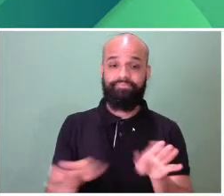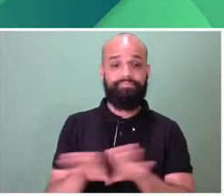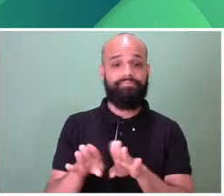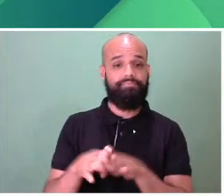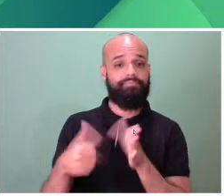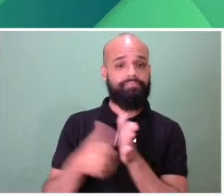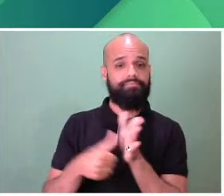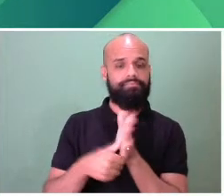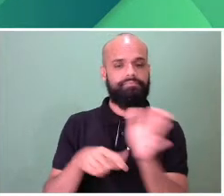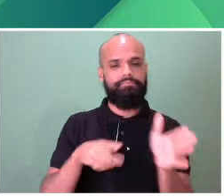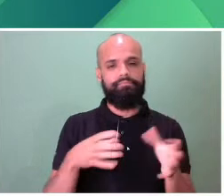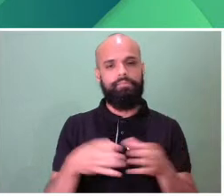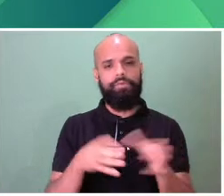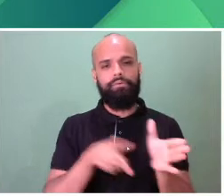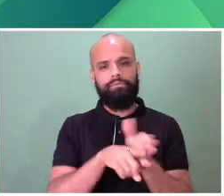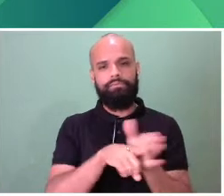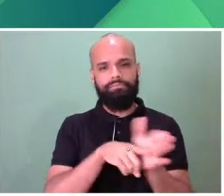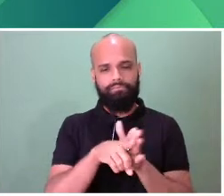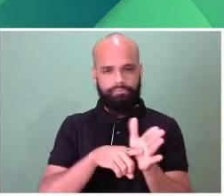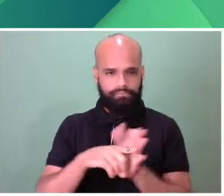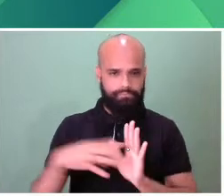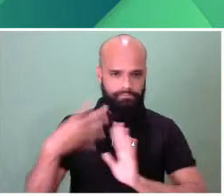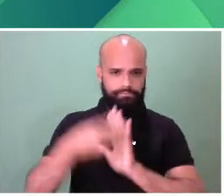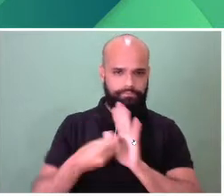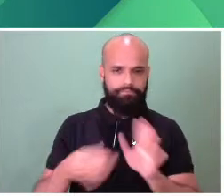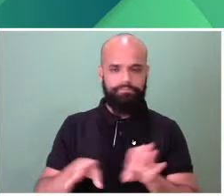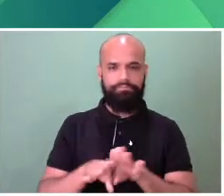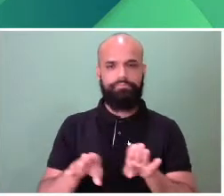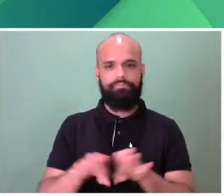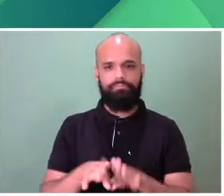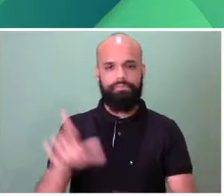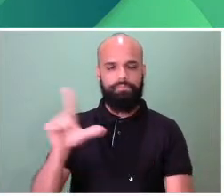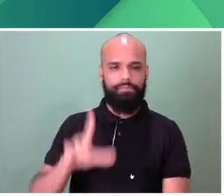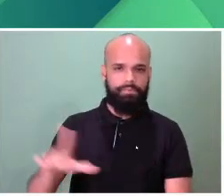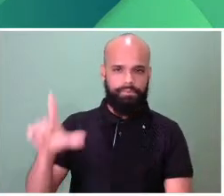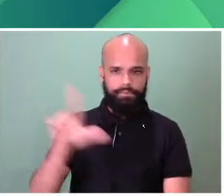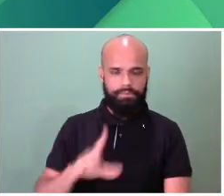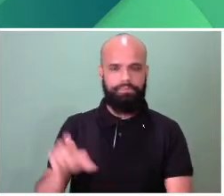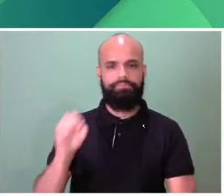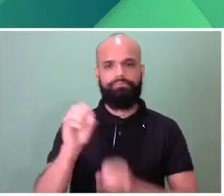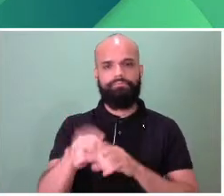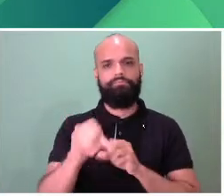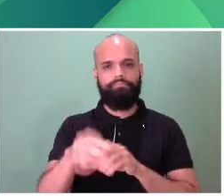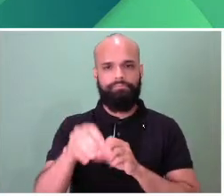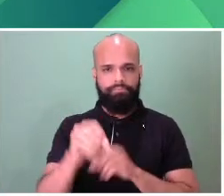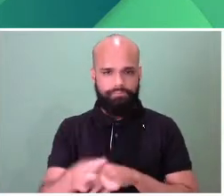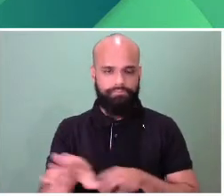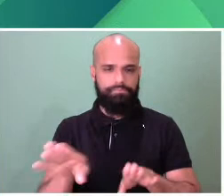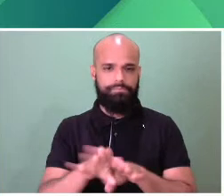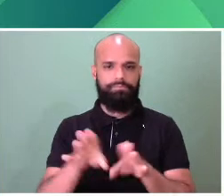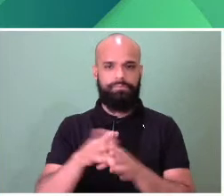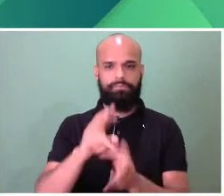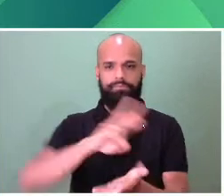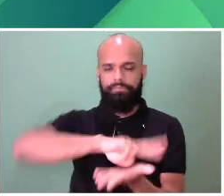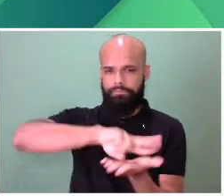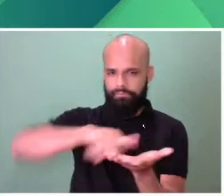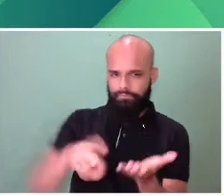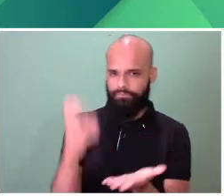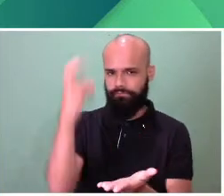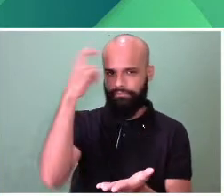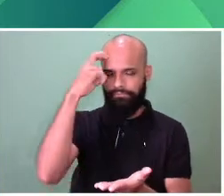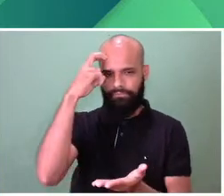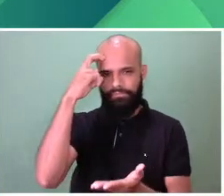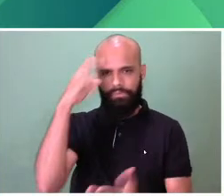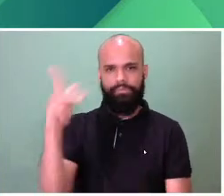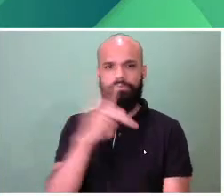grupo de pesquisa Deve Amazônia, Literatura, Educação e Interculturalidade UNIR, professor